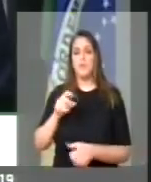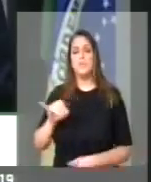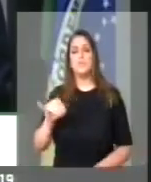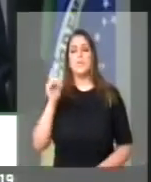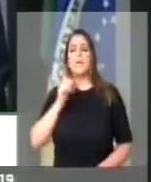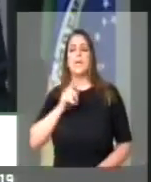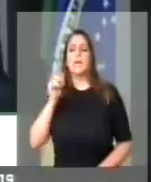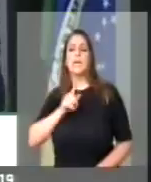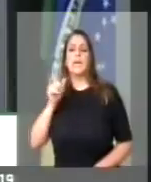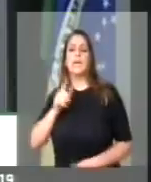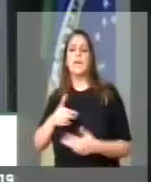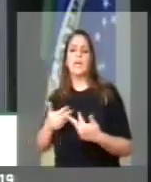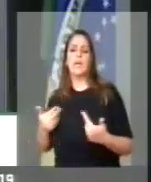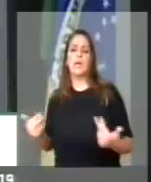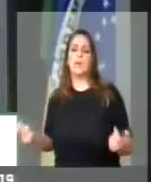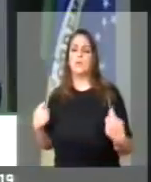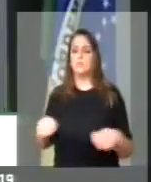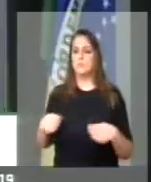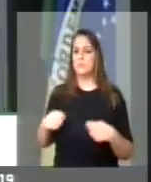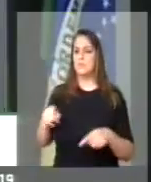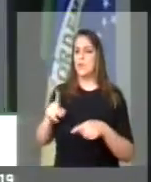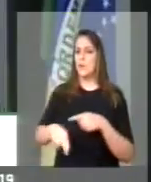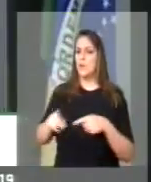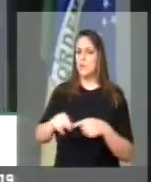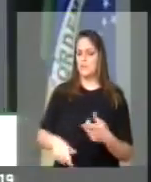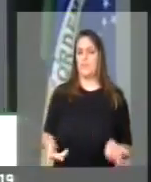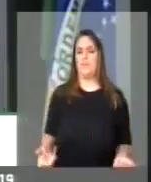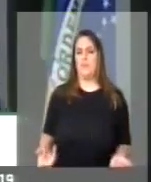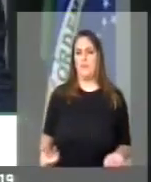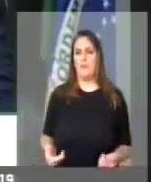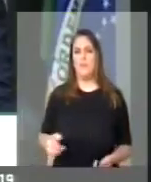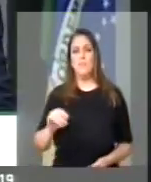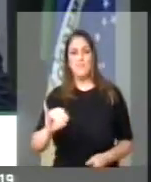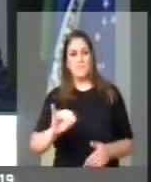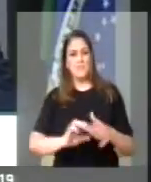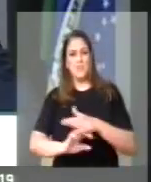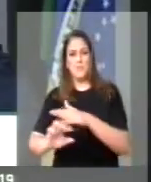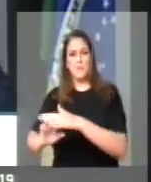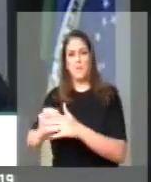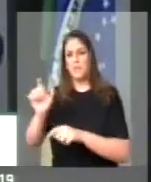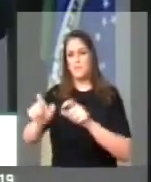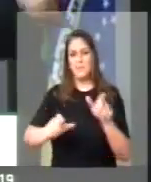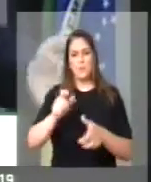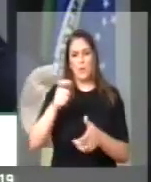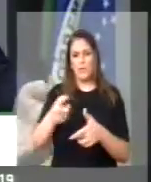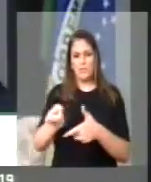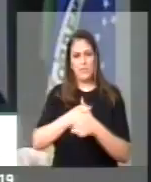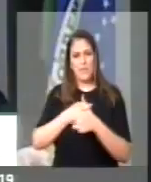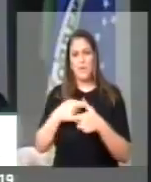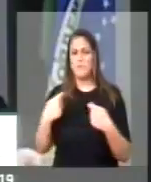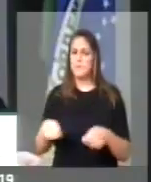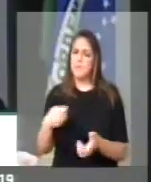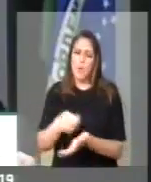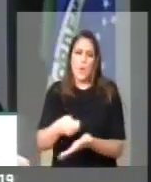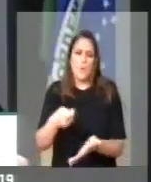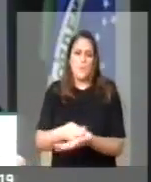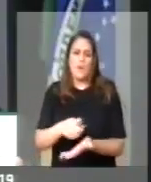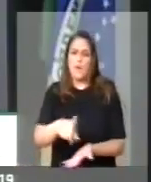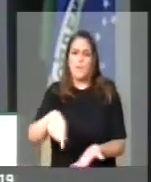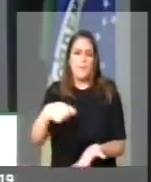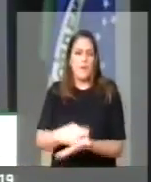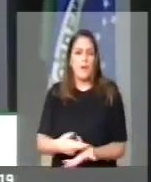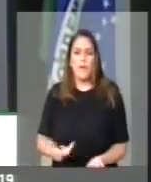Uma reforma em que se cobre claramente quem deve e não permita isenções absurdas para grandes corporações